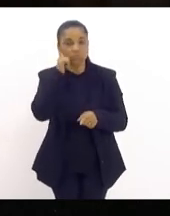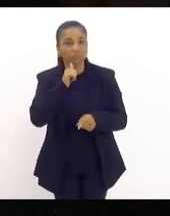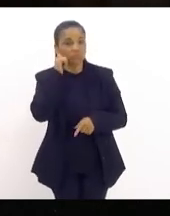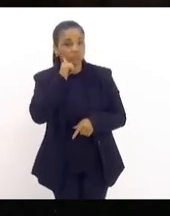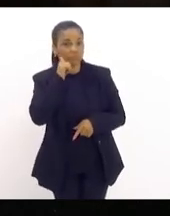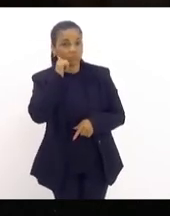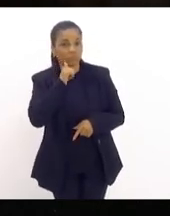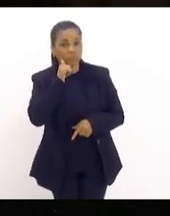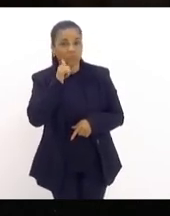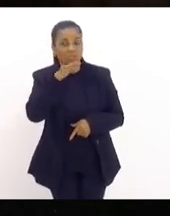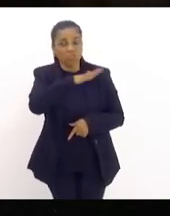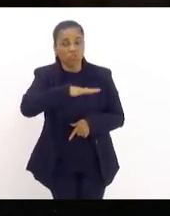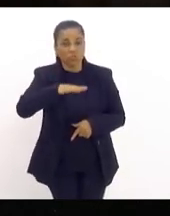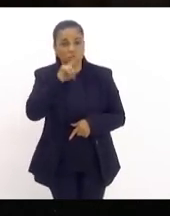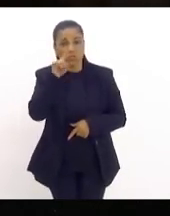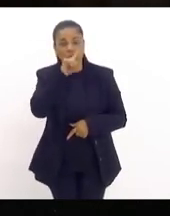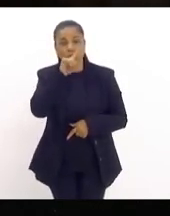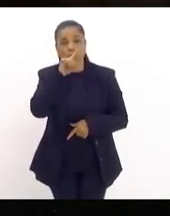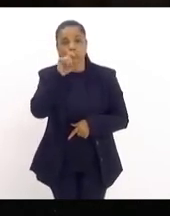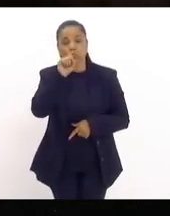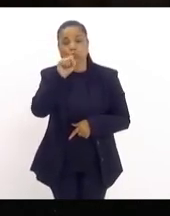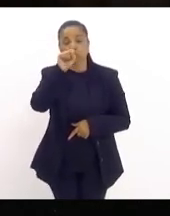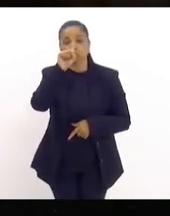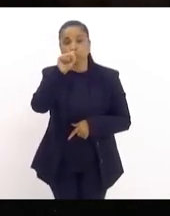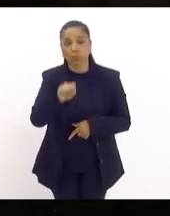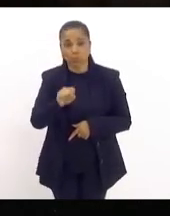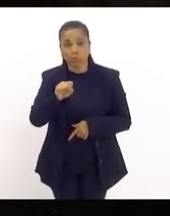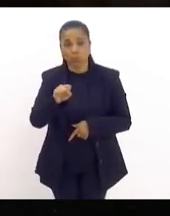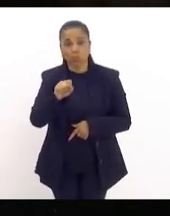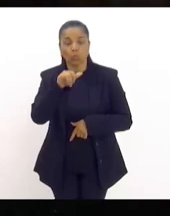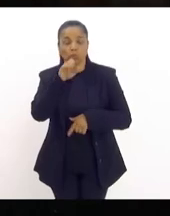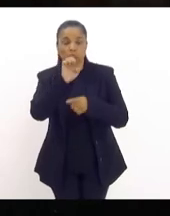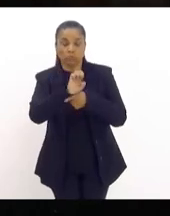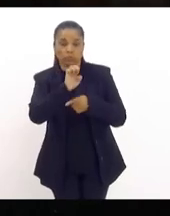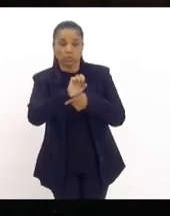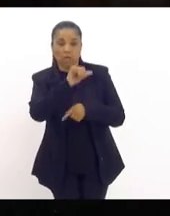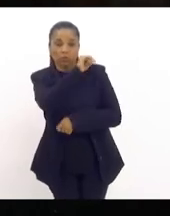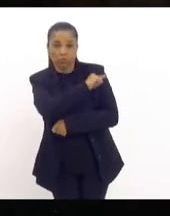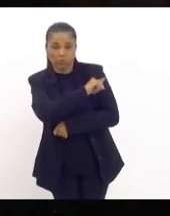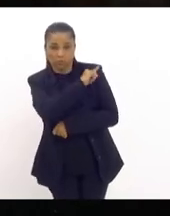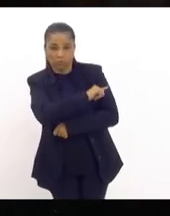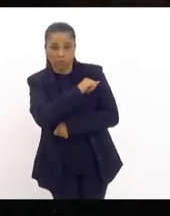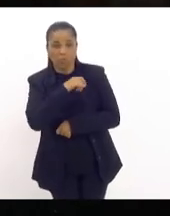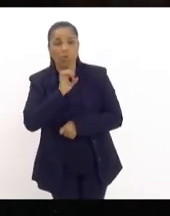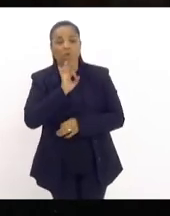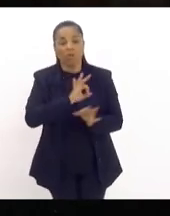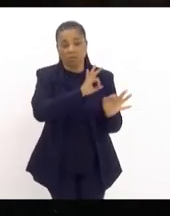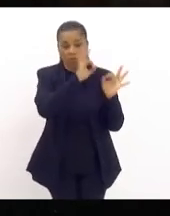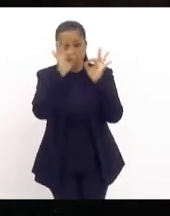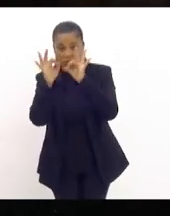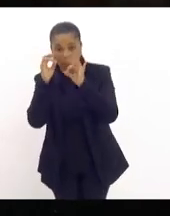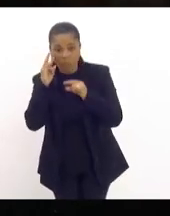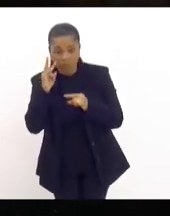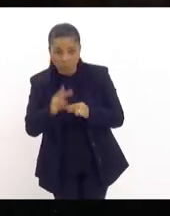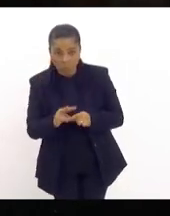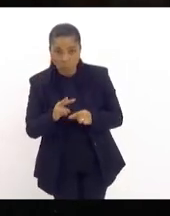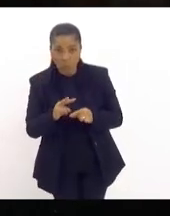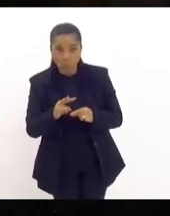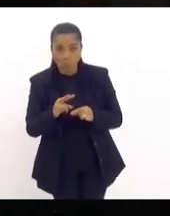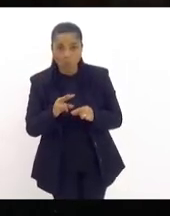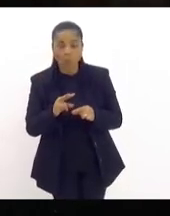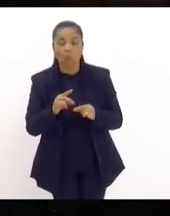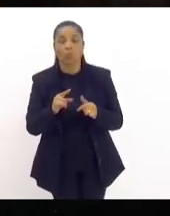na Zona Sul do Rio de Janeiro. E para quem pôde assistir às cenas desse entregador sendo agredido por essa